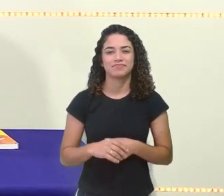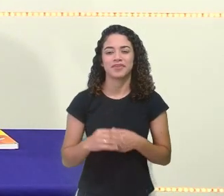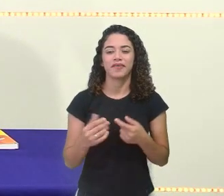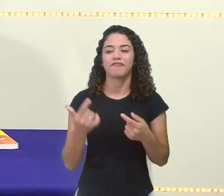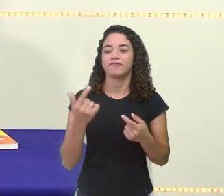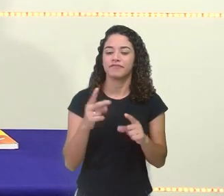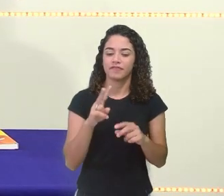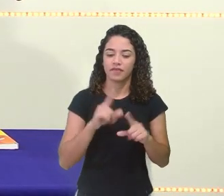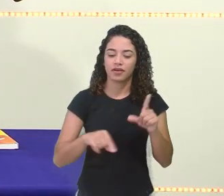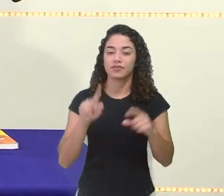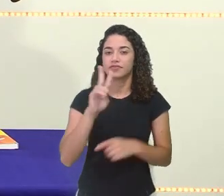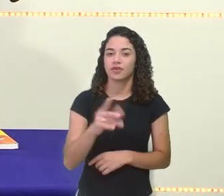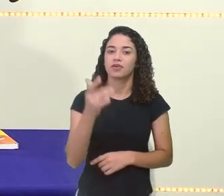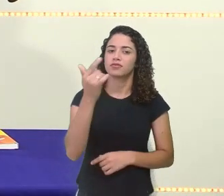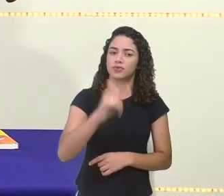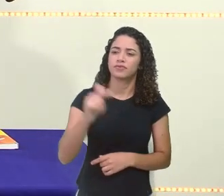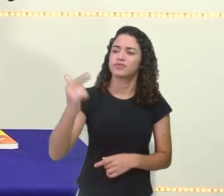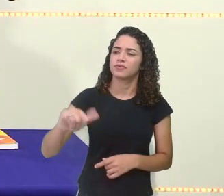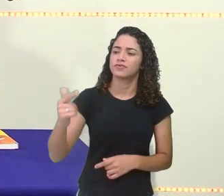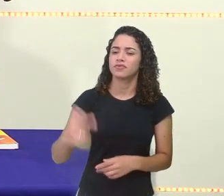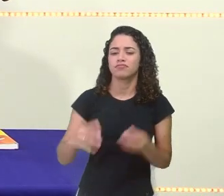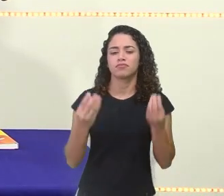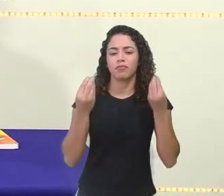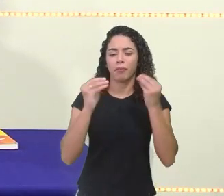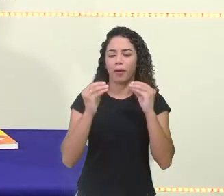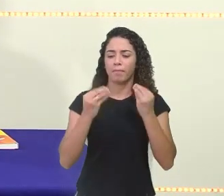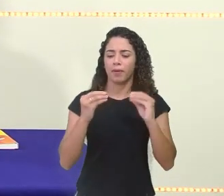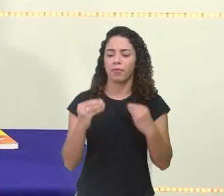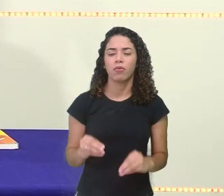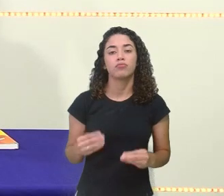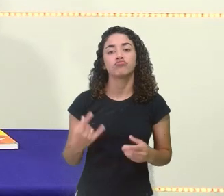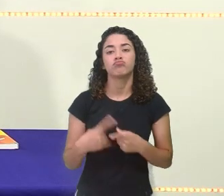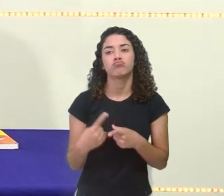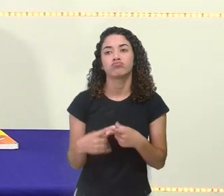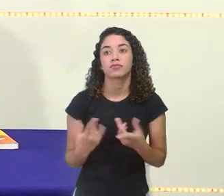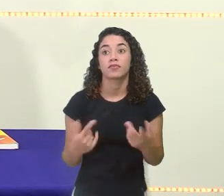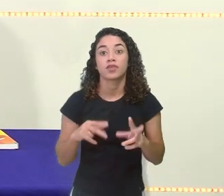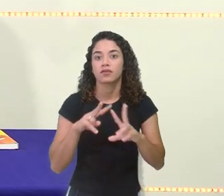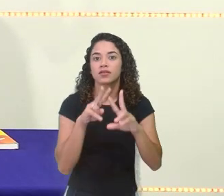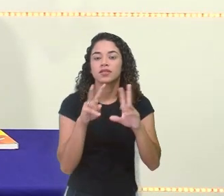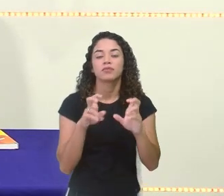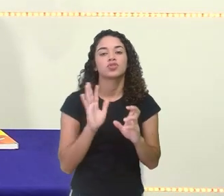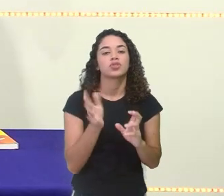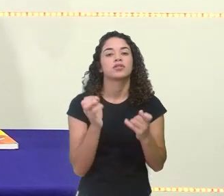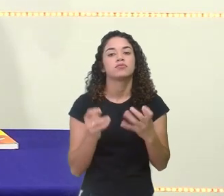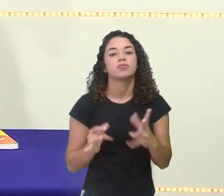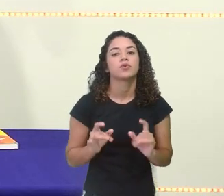reforçada na repetição dessa letrinha V? O título já diz